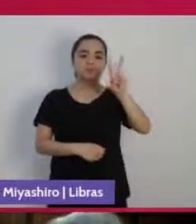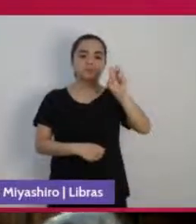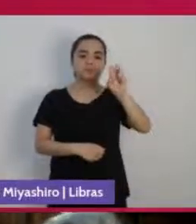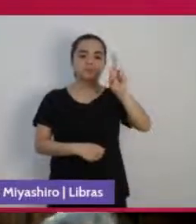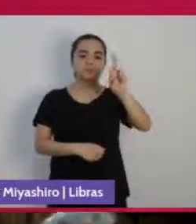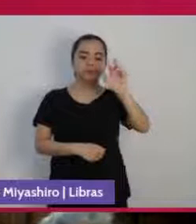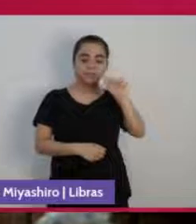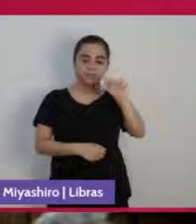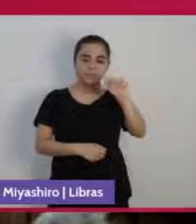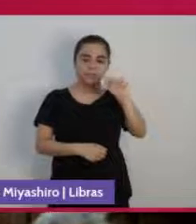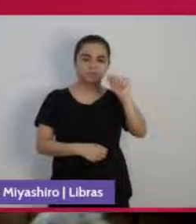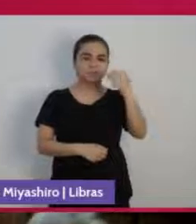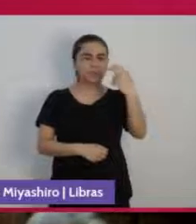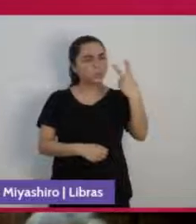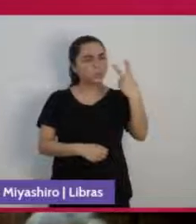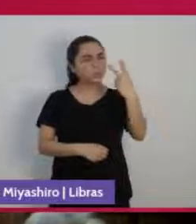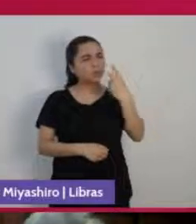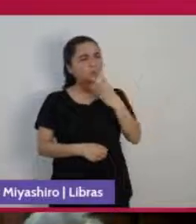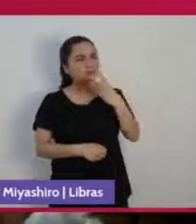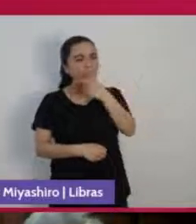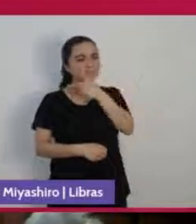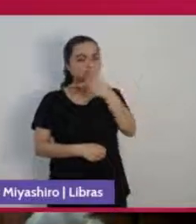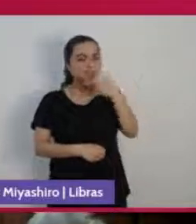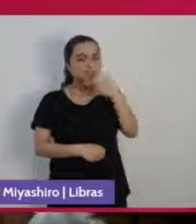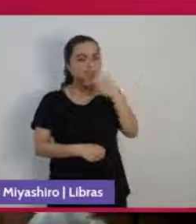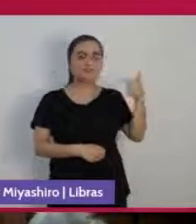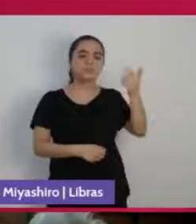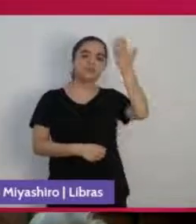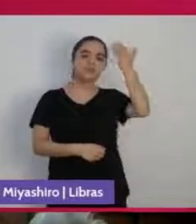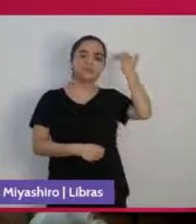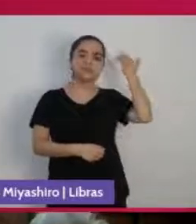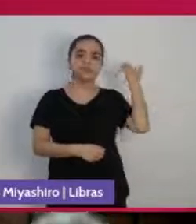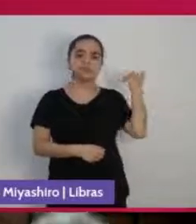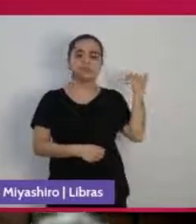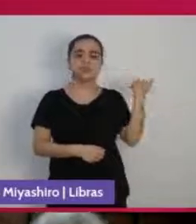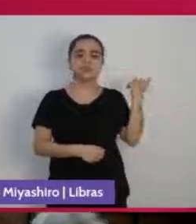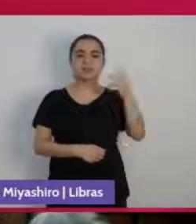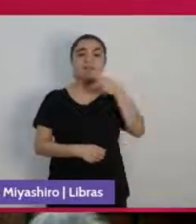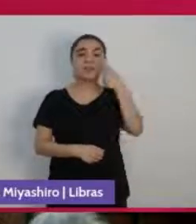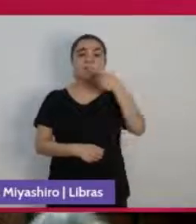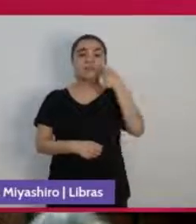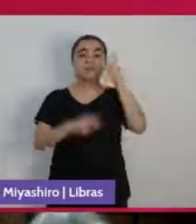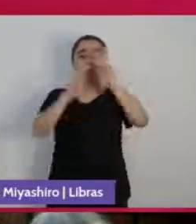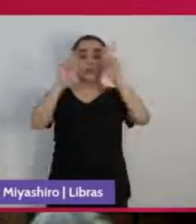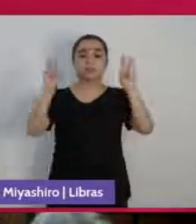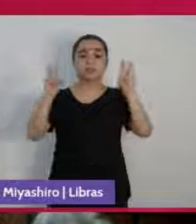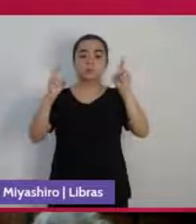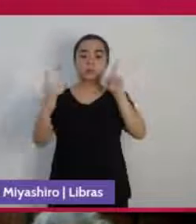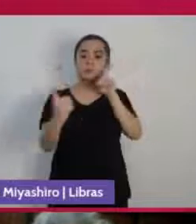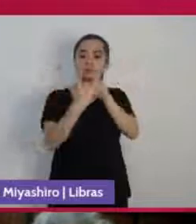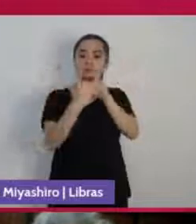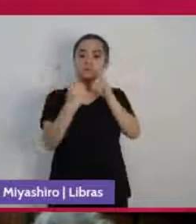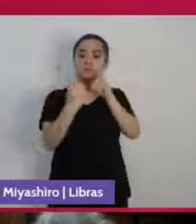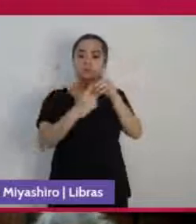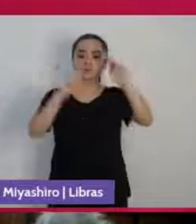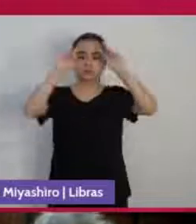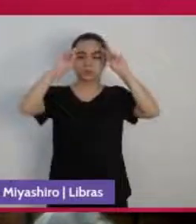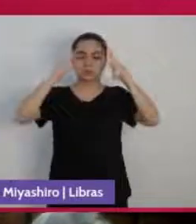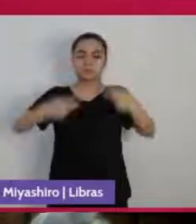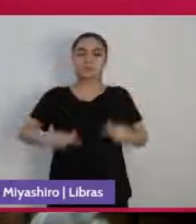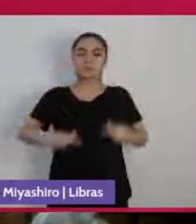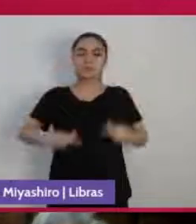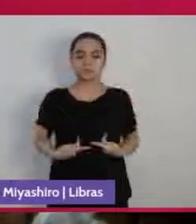umas 2, 3 semanas atrás, ela falou sobre o atendimento humanizado